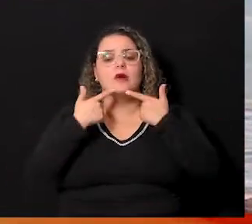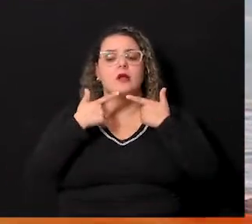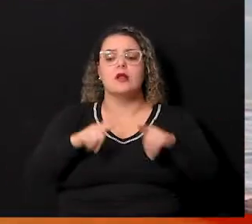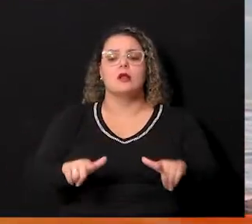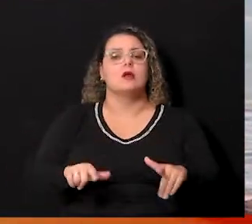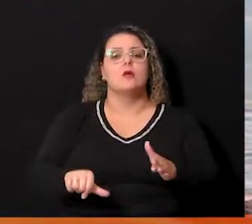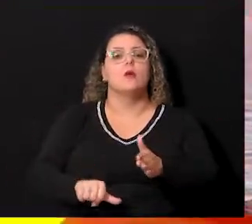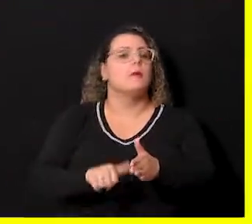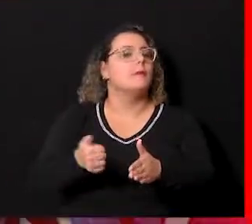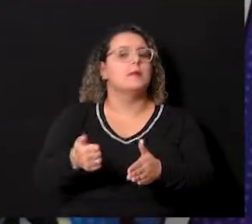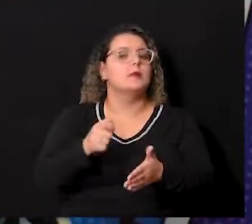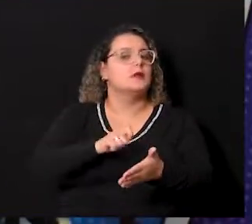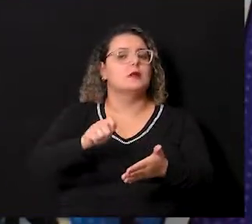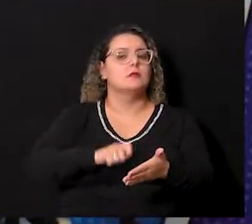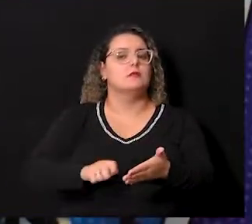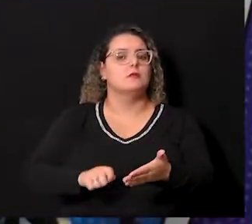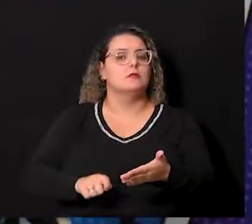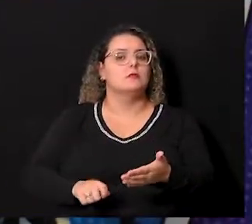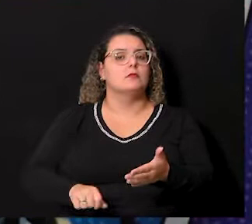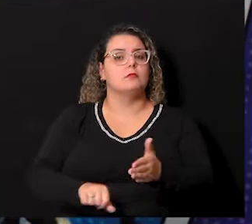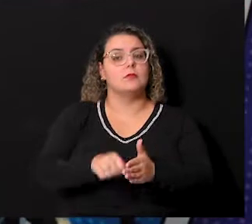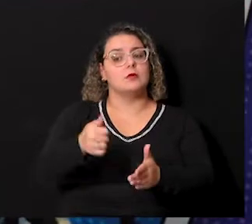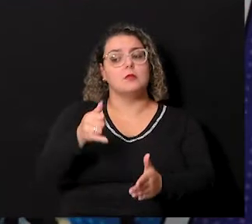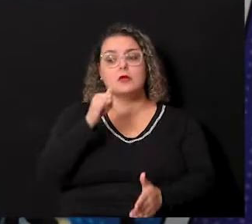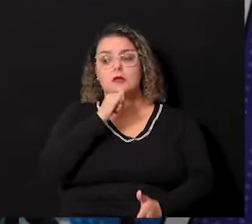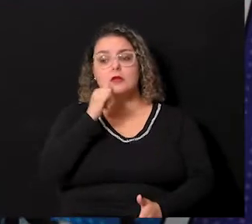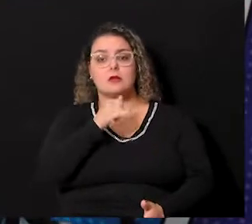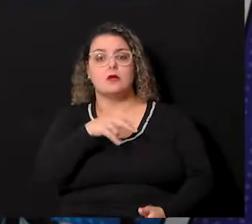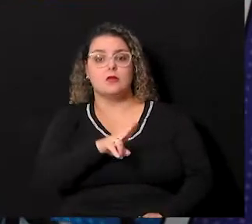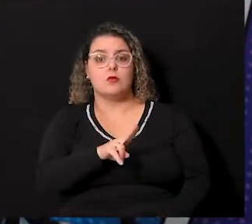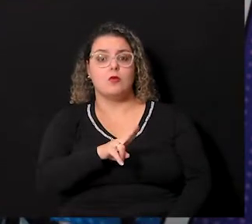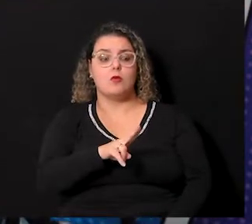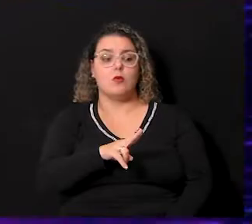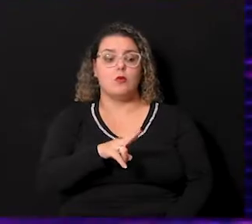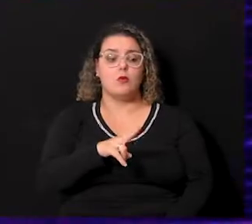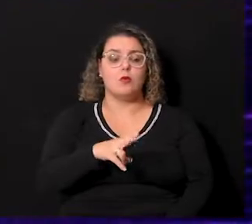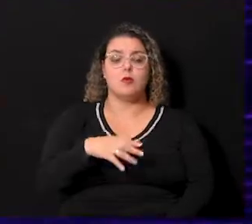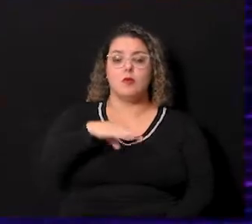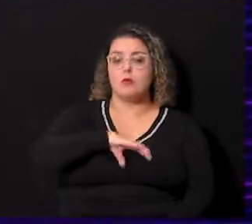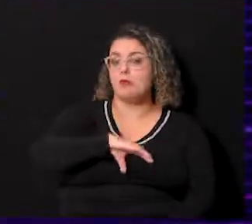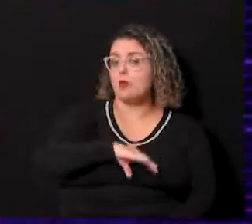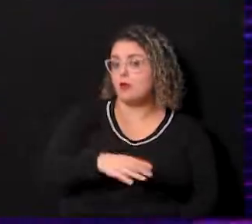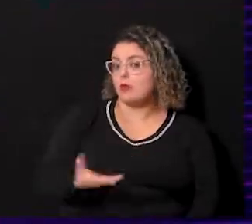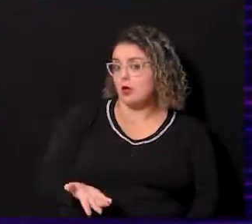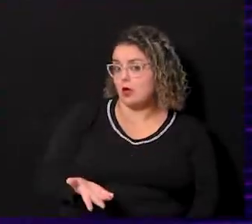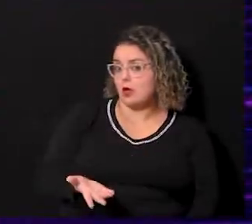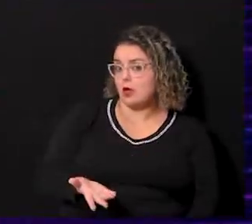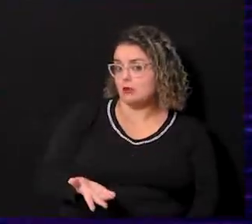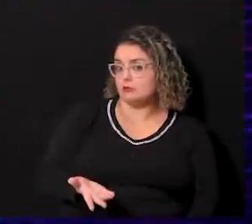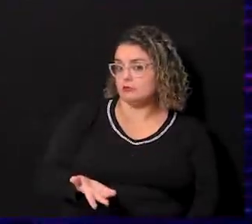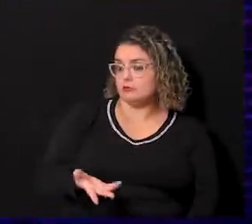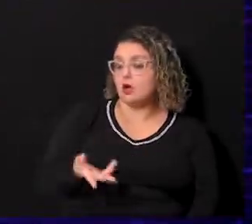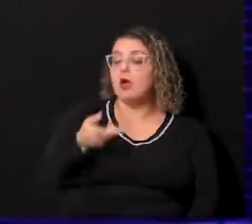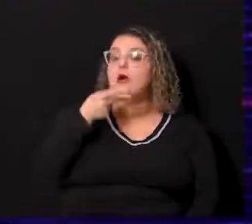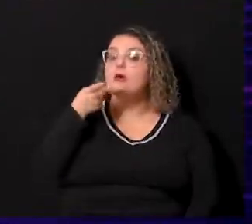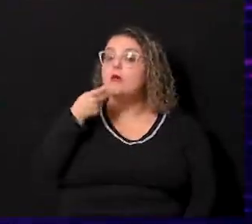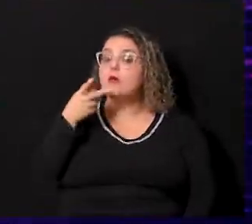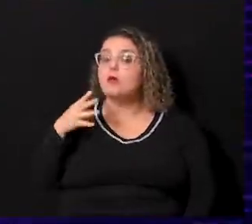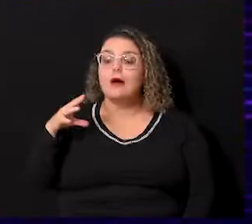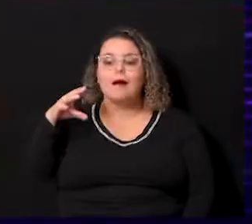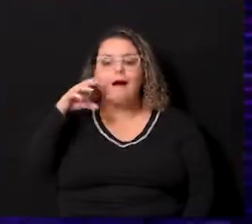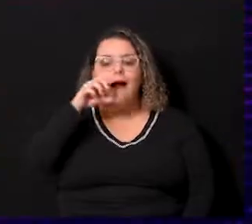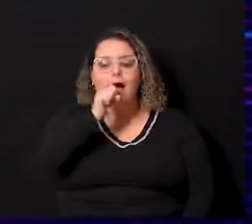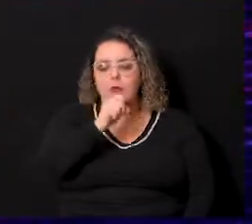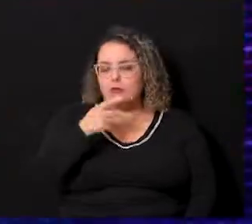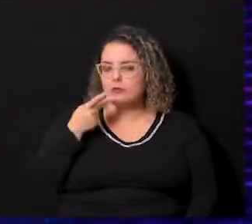você escreveu? Você escreveu primeiro em italiano ou primeiro em português? Olha, Michel, vou te contar uma coisinha